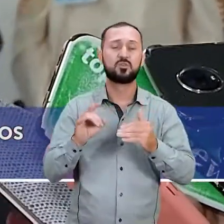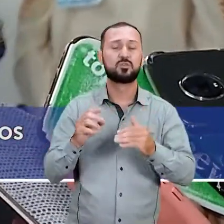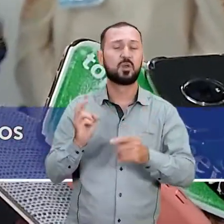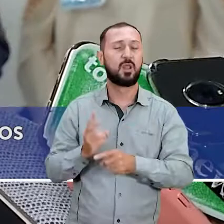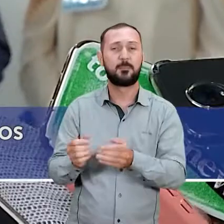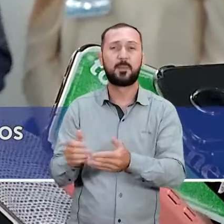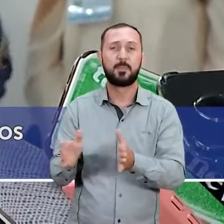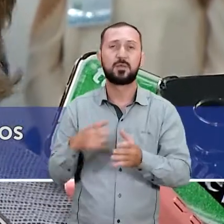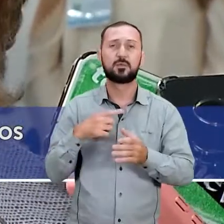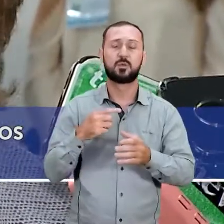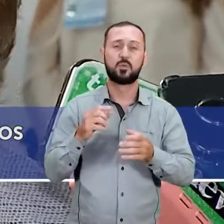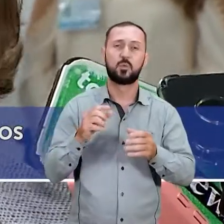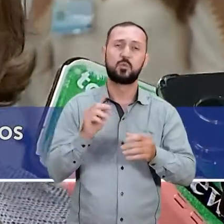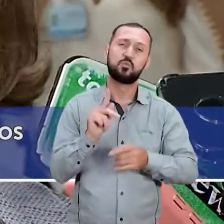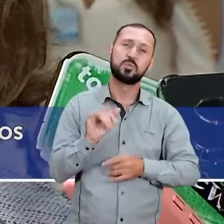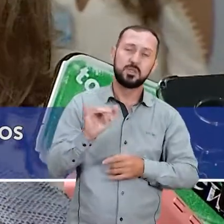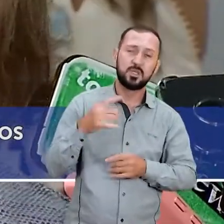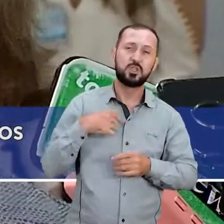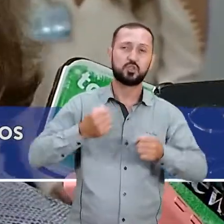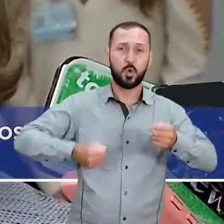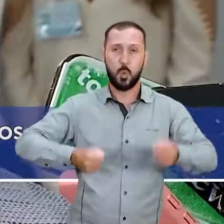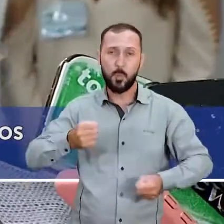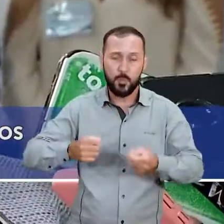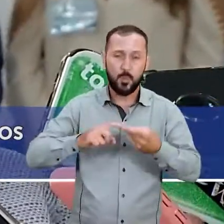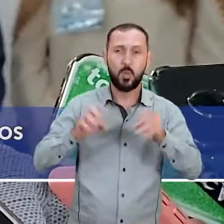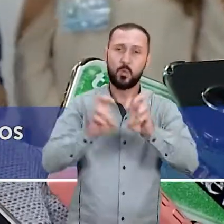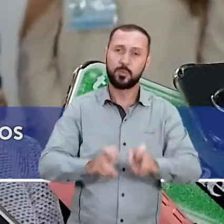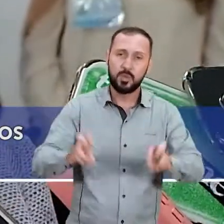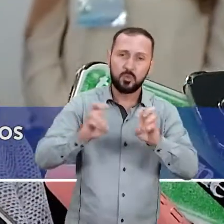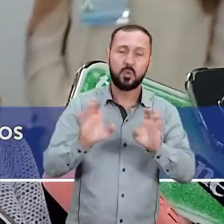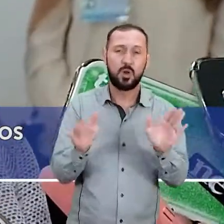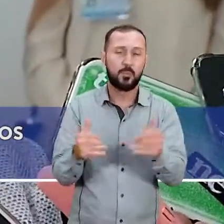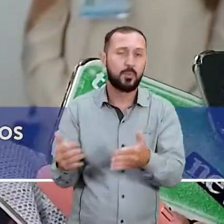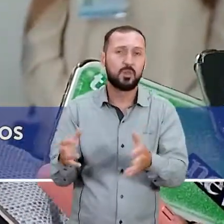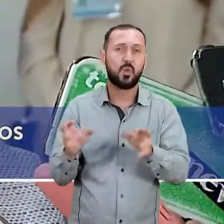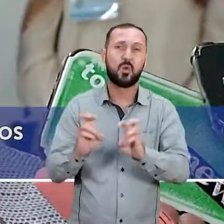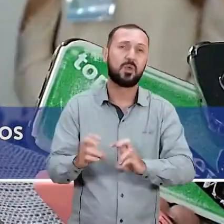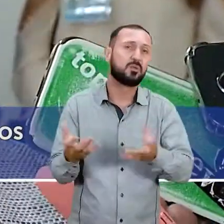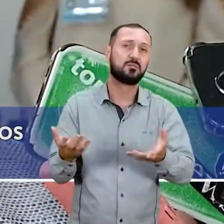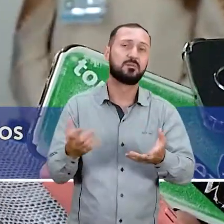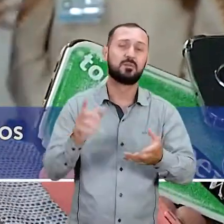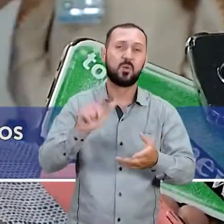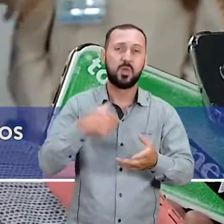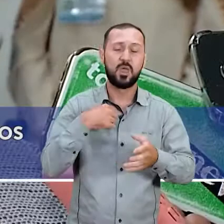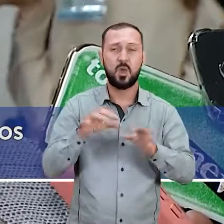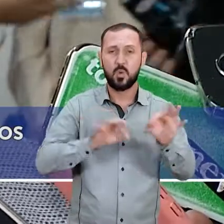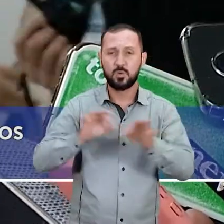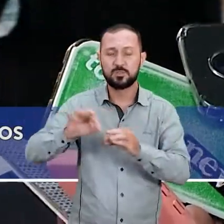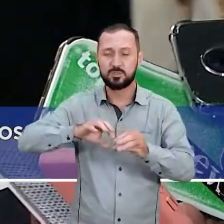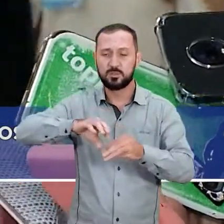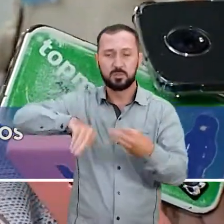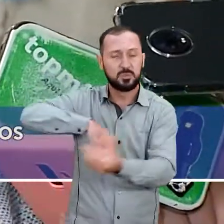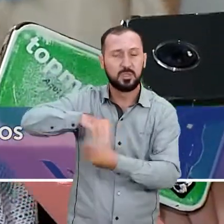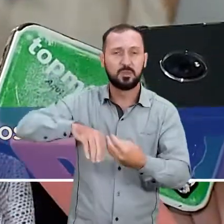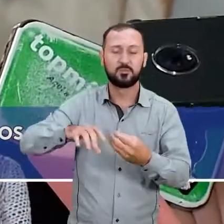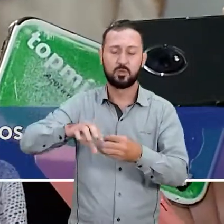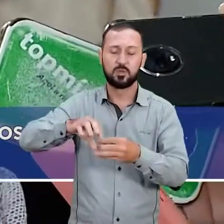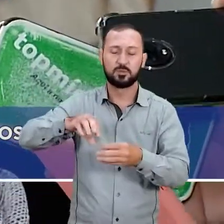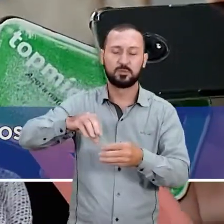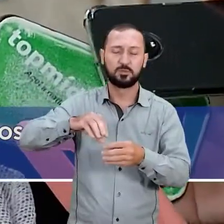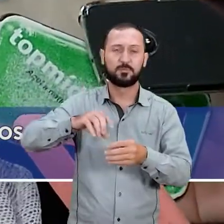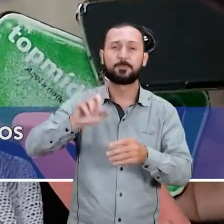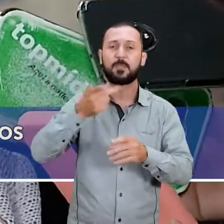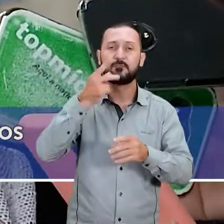só valorização? Kit robótica, computadores e etc. E laboratórios. Tá? Então, esse reordenamento, eu não